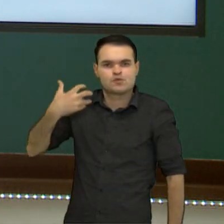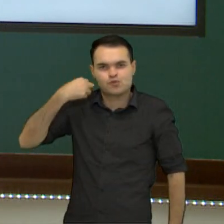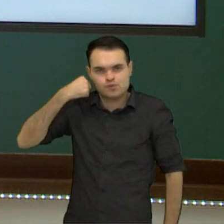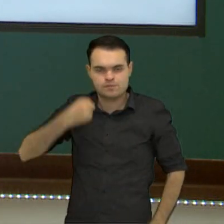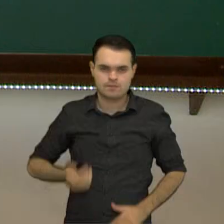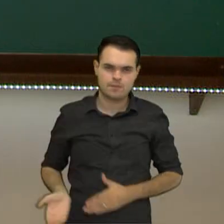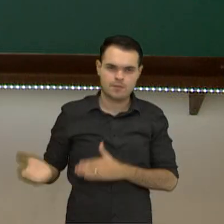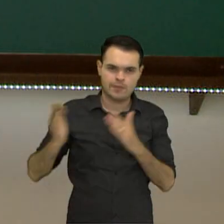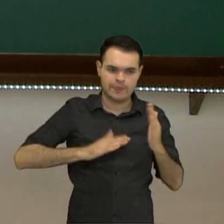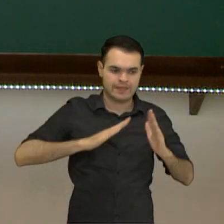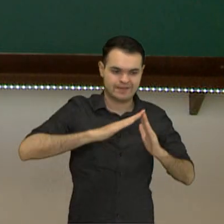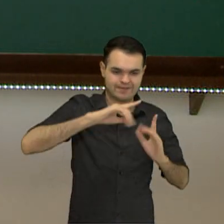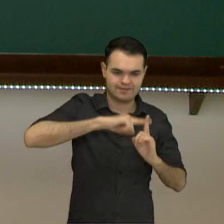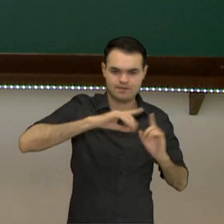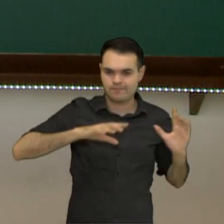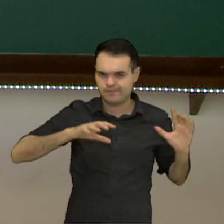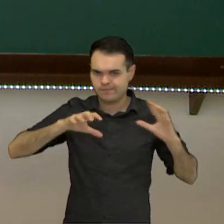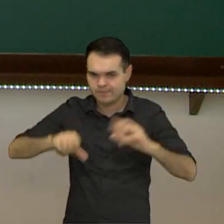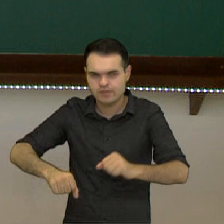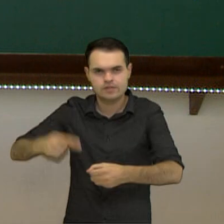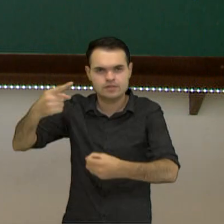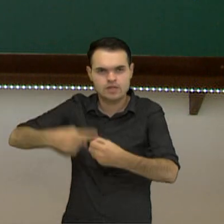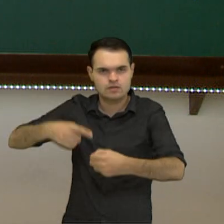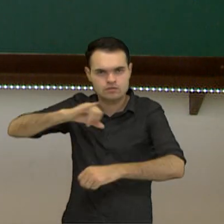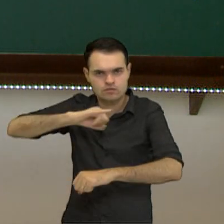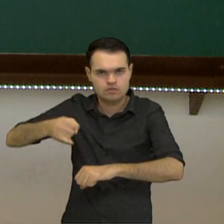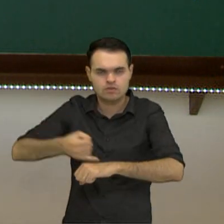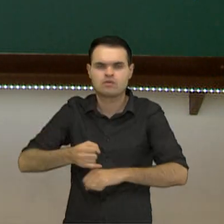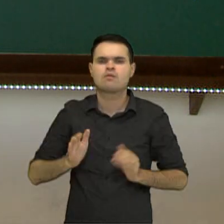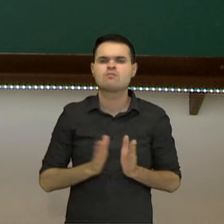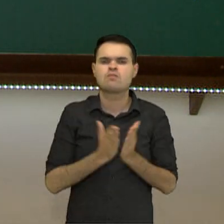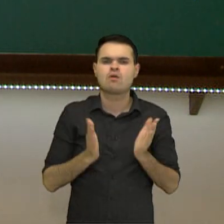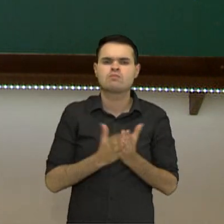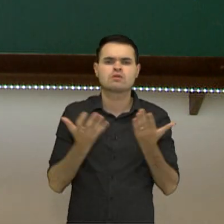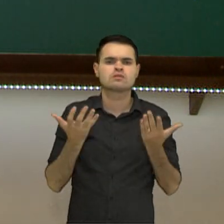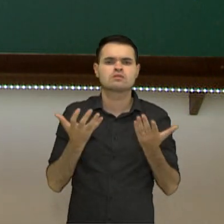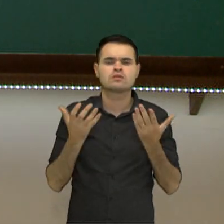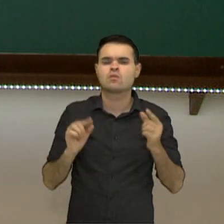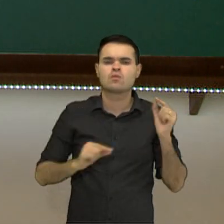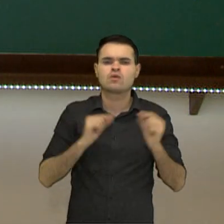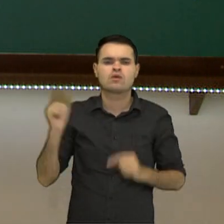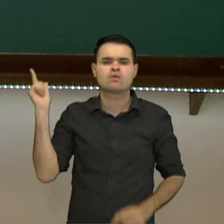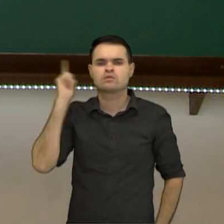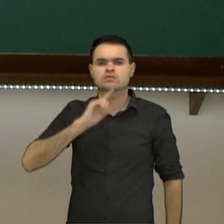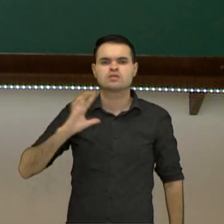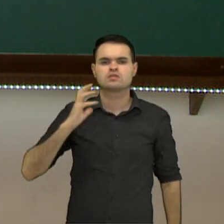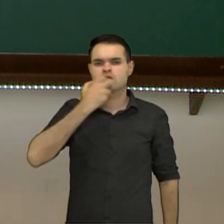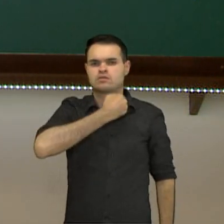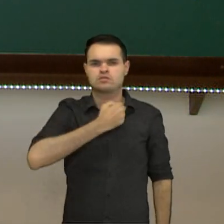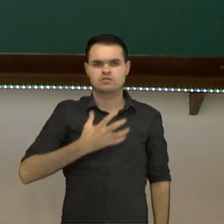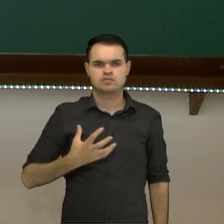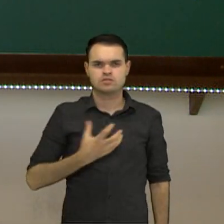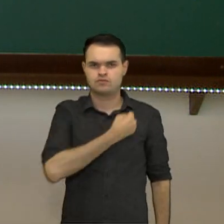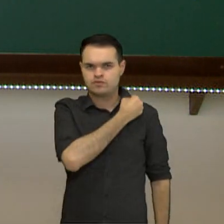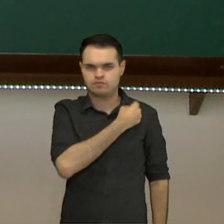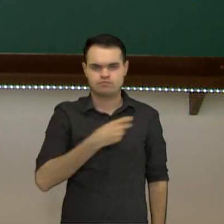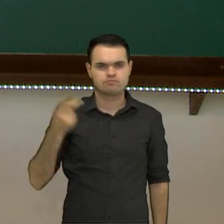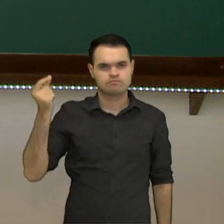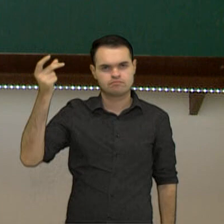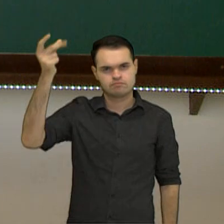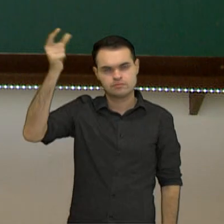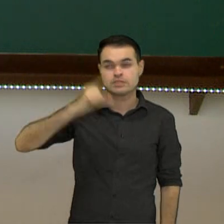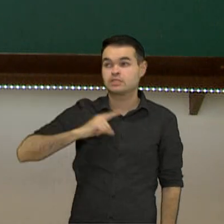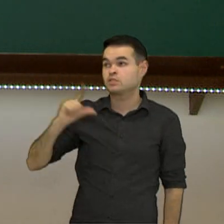igreja reconquistar a cidade de Jerusalém, e os pobres, as pessoas comuns, alcançar a salvação eterna. Então aqui